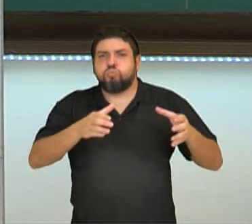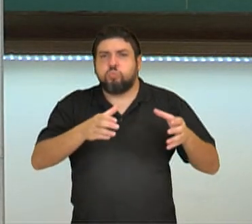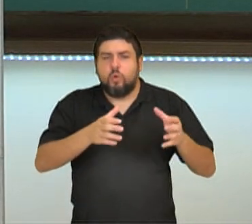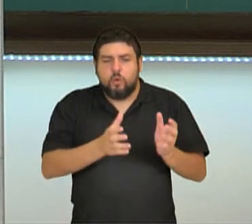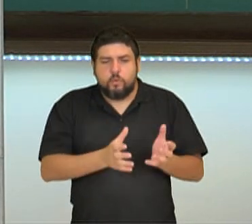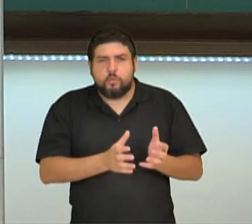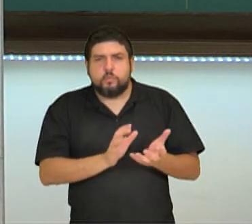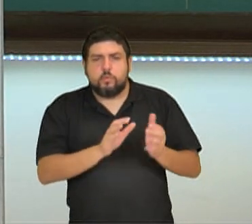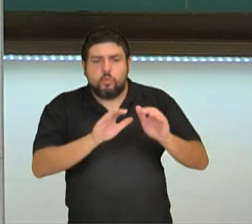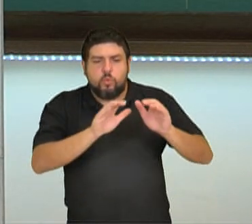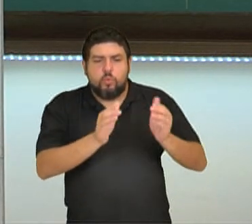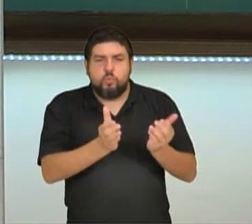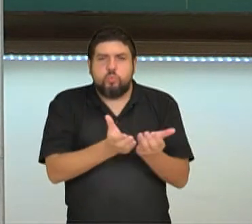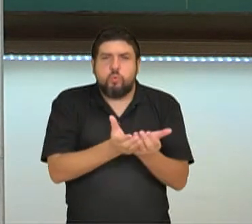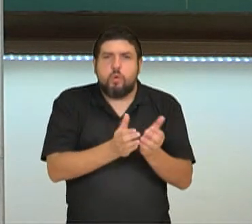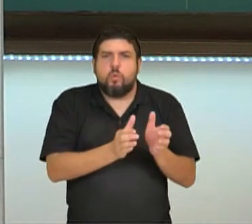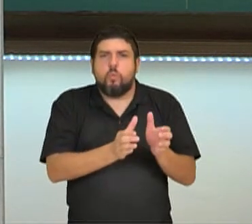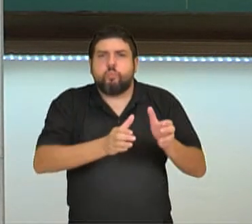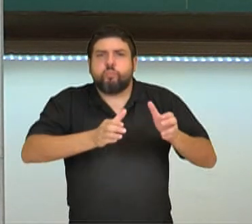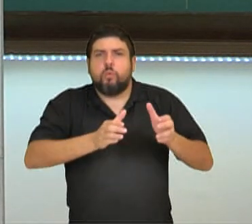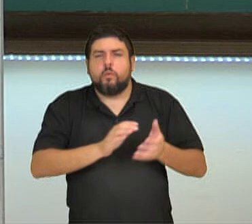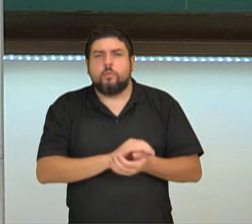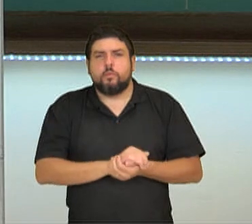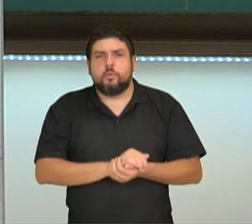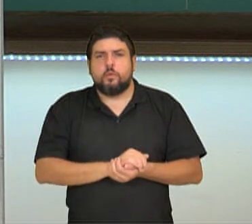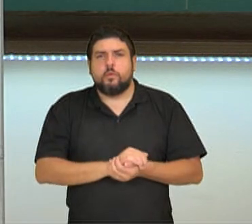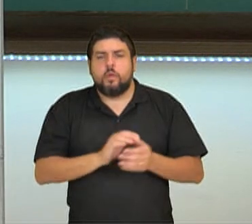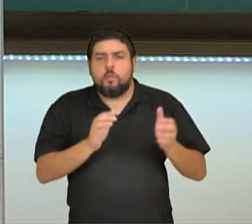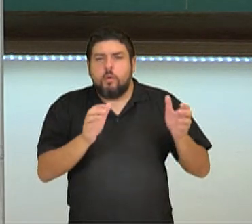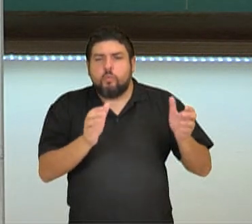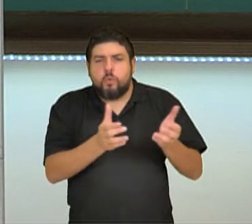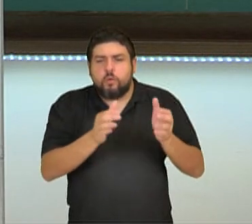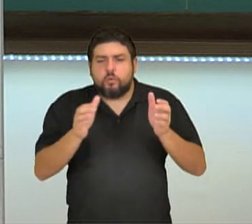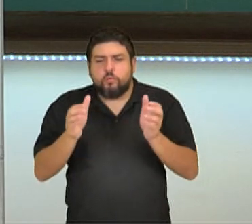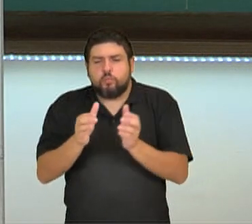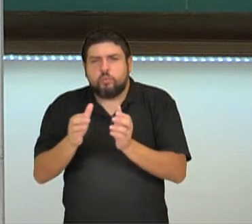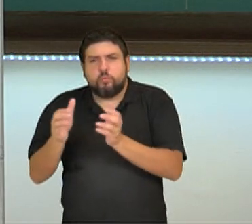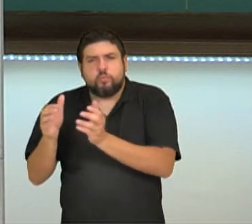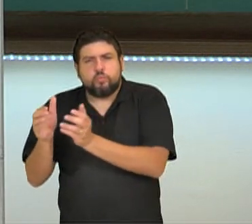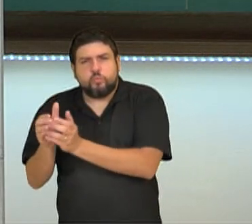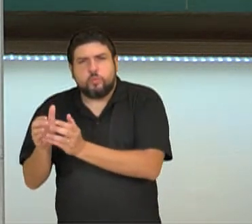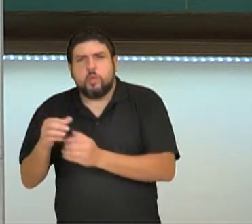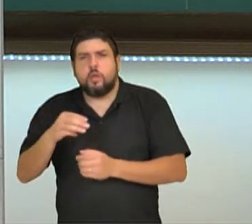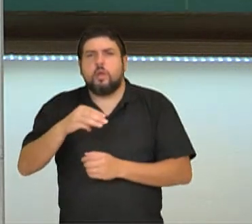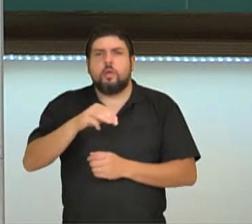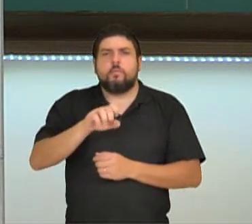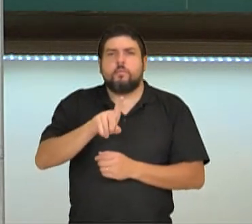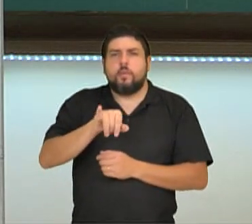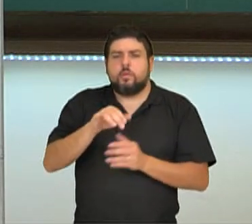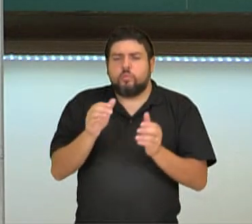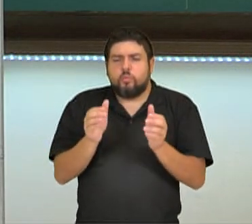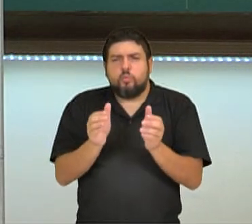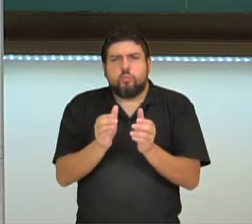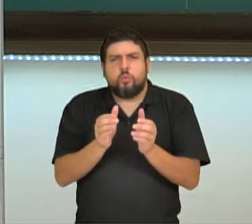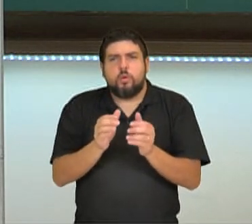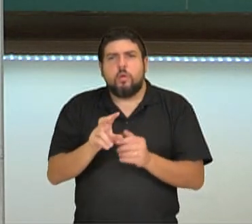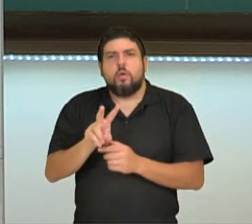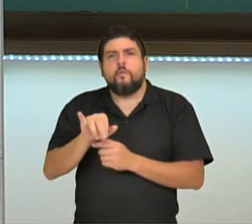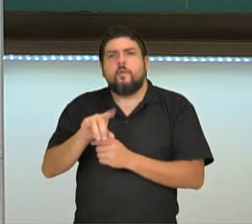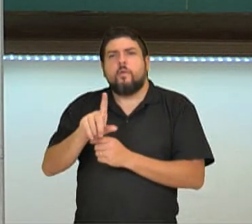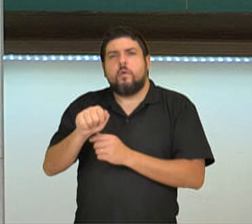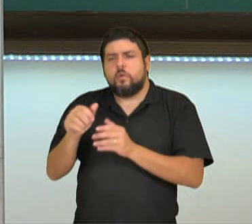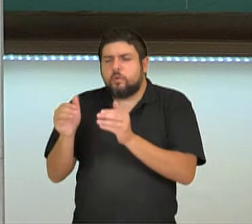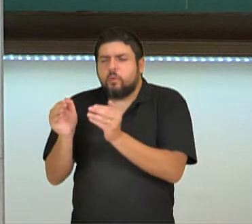um som mais grave, tá? E daí as cabaças vão diminuindo. O do médio é um pouco menor, o viola é